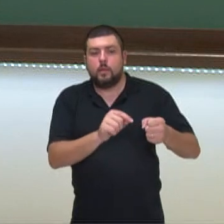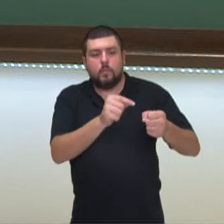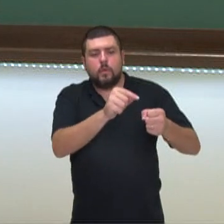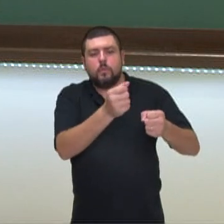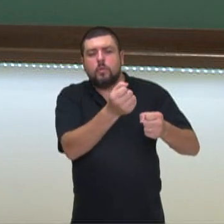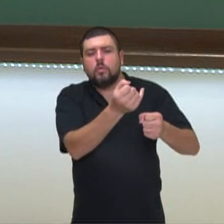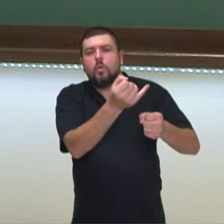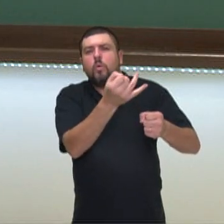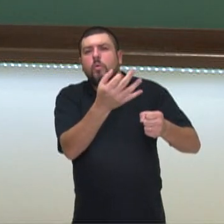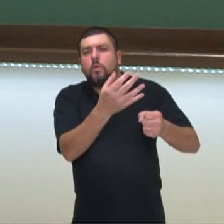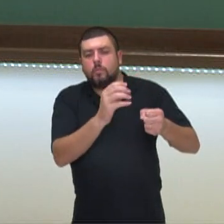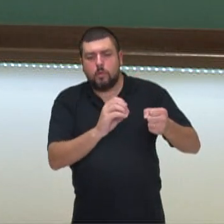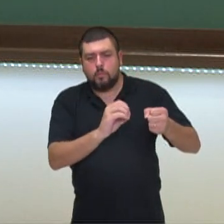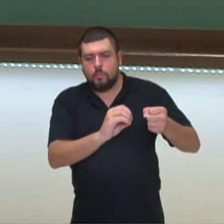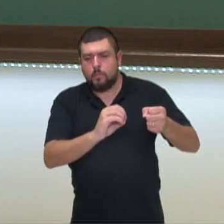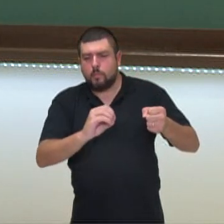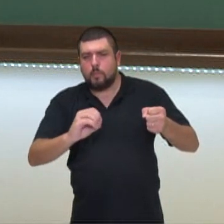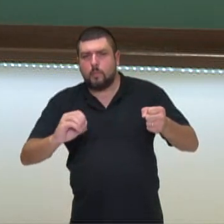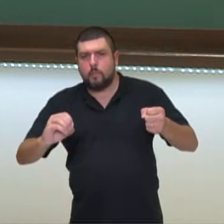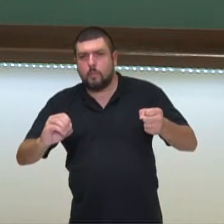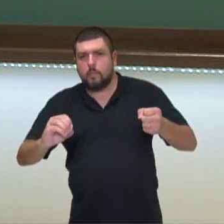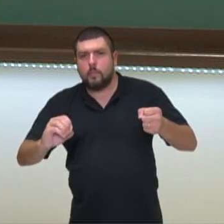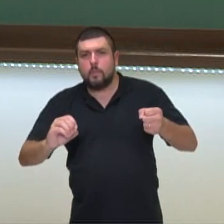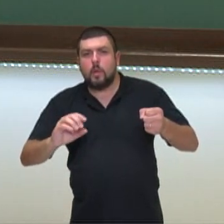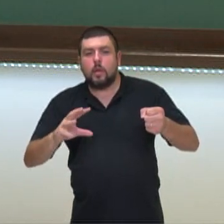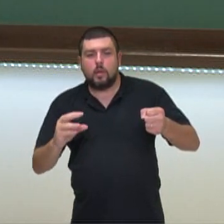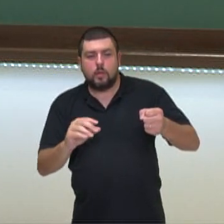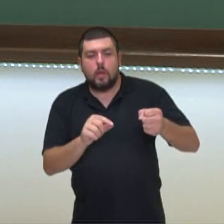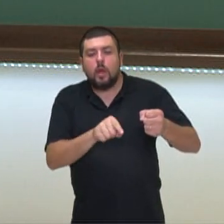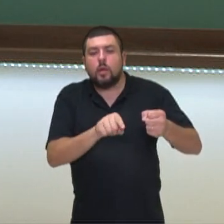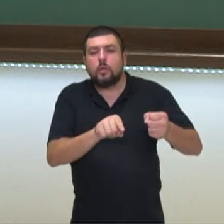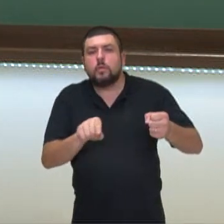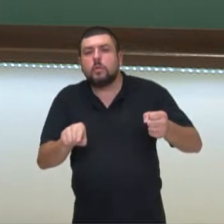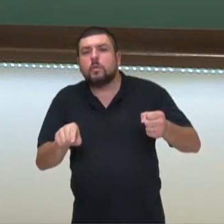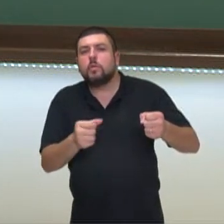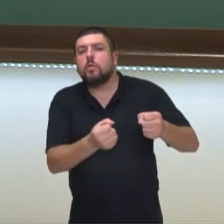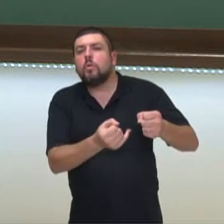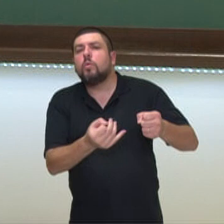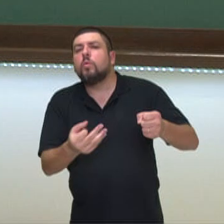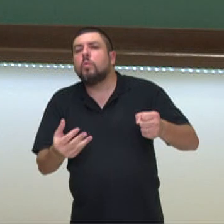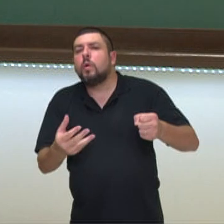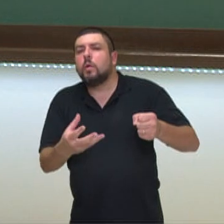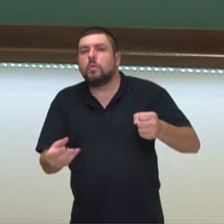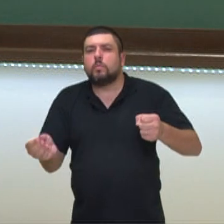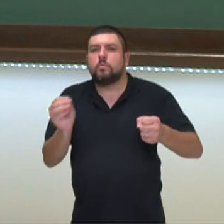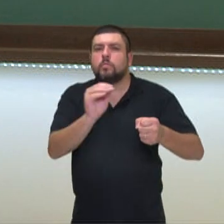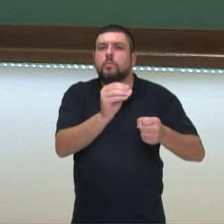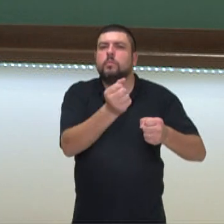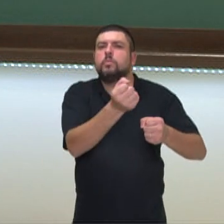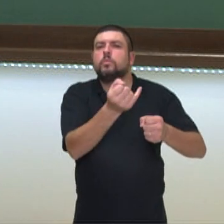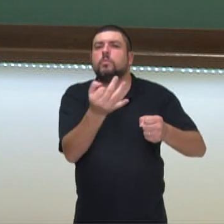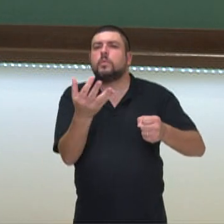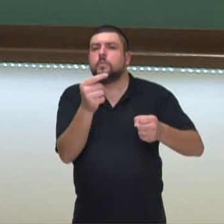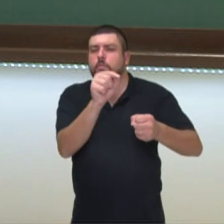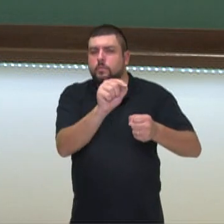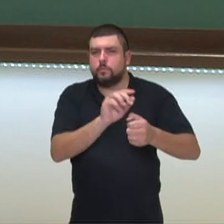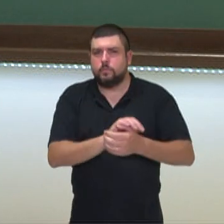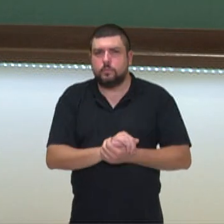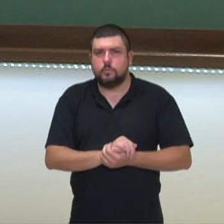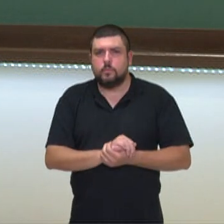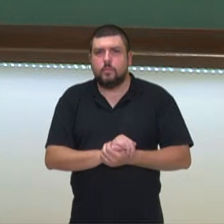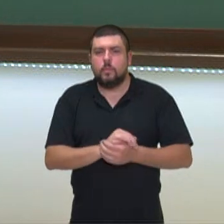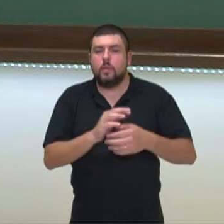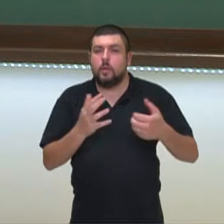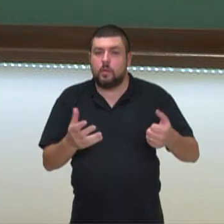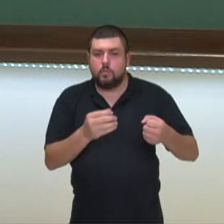zeros para dar o expoente. Ou a gente faz o contrário. Se eu tenho o expoente, é só acrescentar essa quantidade de zeros. Tá? Então, a quantidade